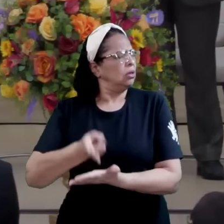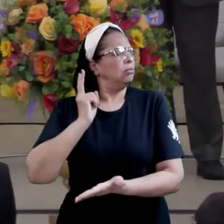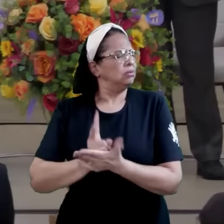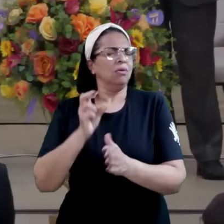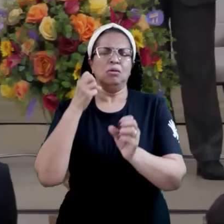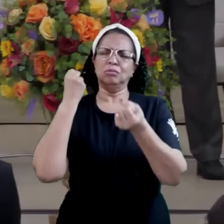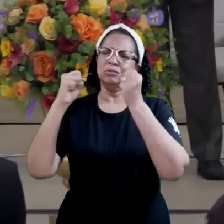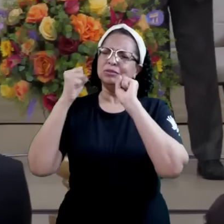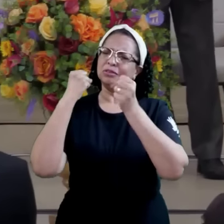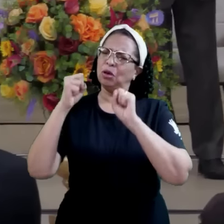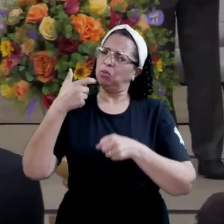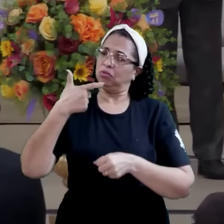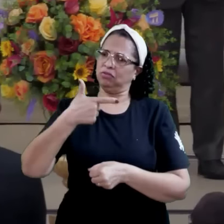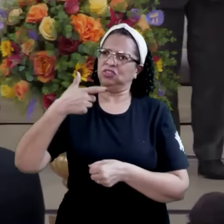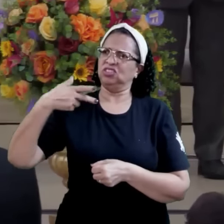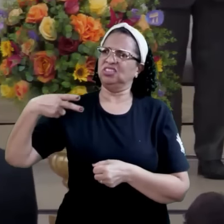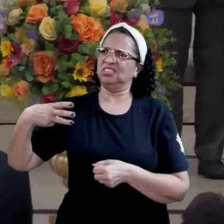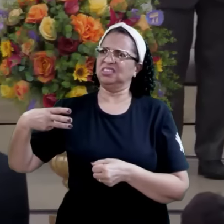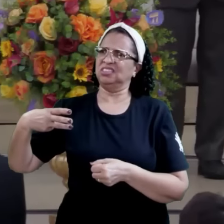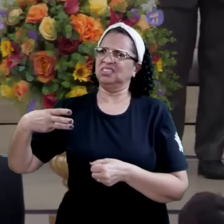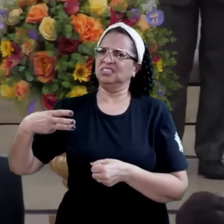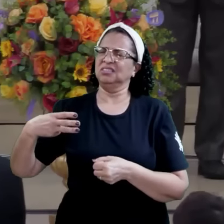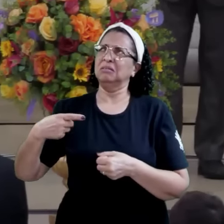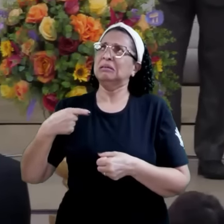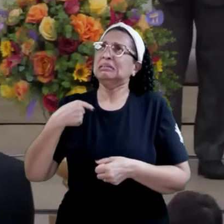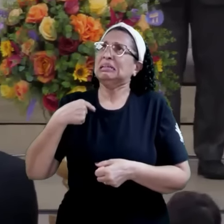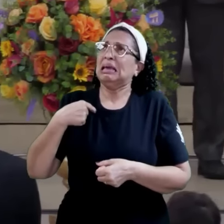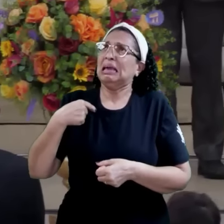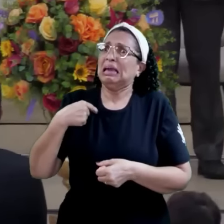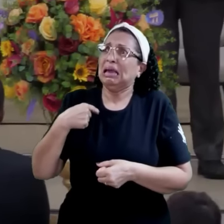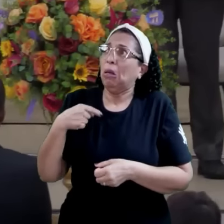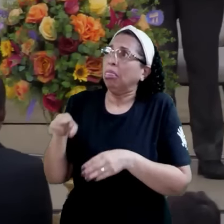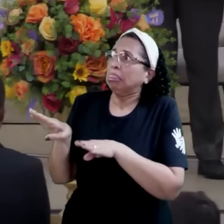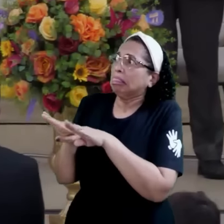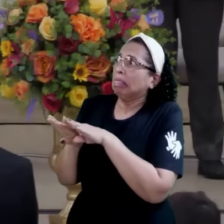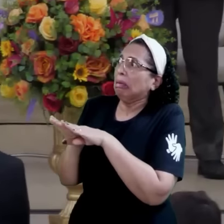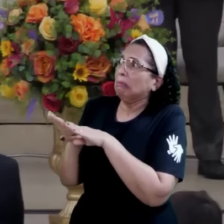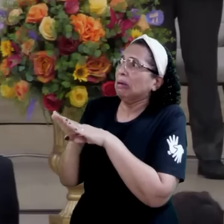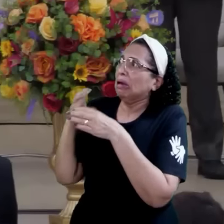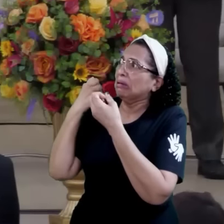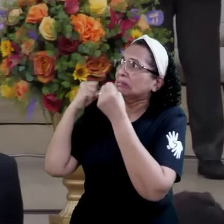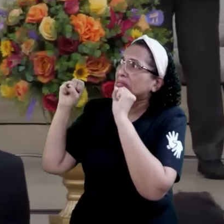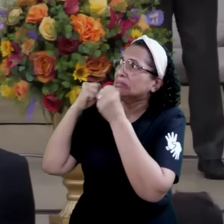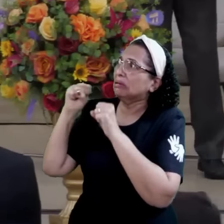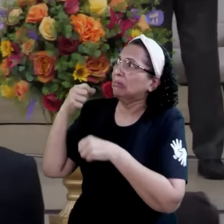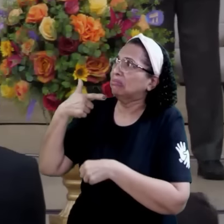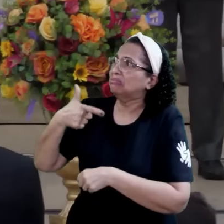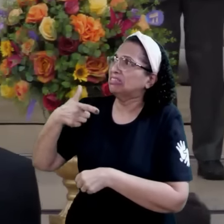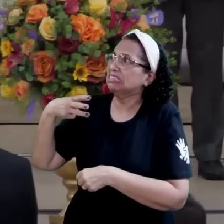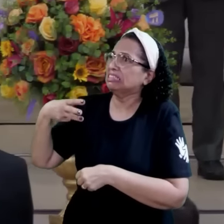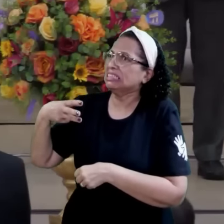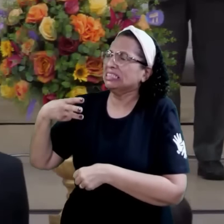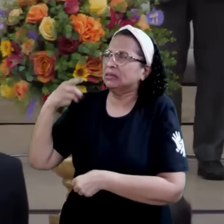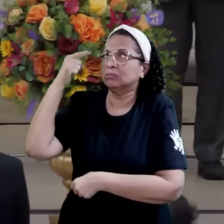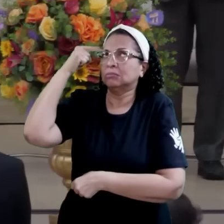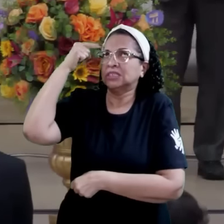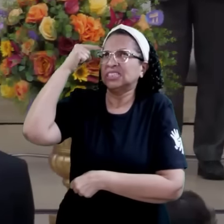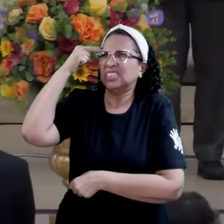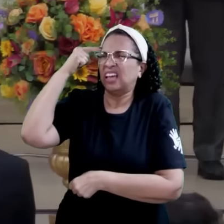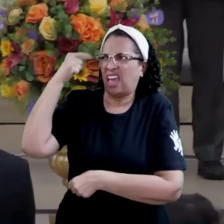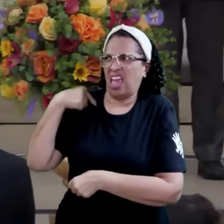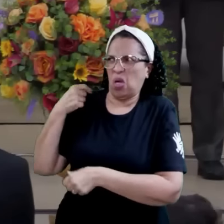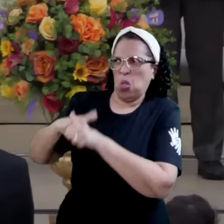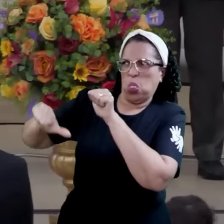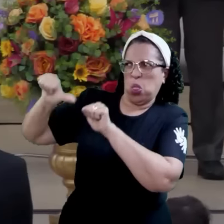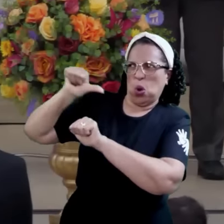ué Agora complicou porque eu tô no Salmo 23 também mas eu fiquei quieto não falei nada só pensei né falei eu não vou mudar o texto por causa desse